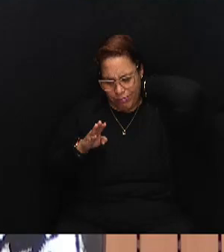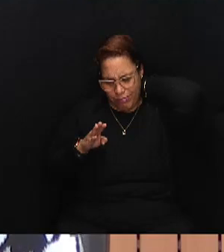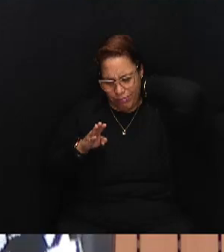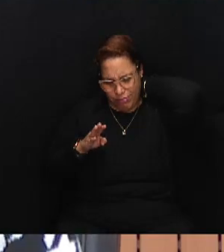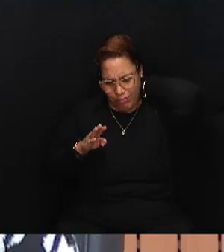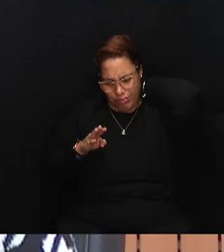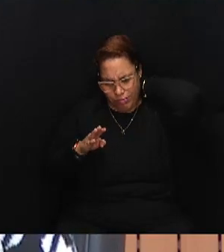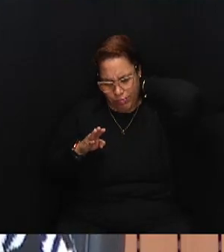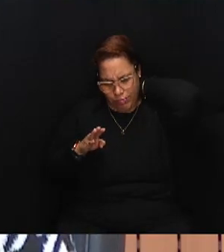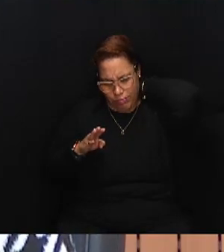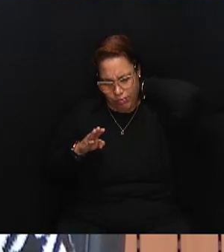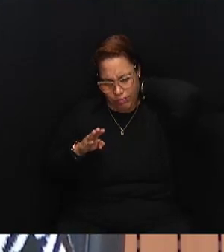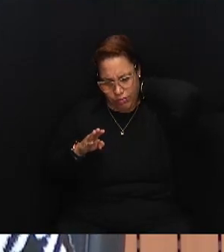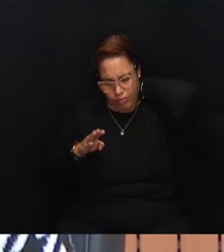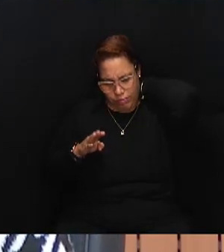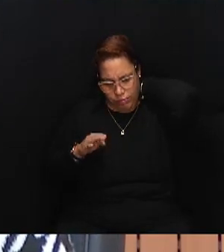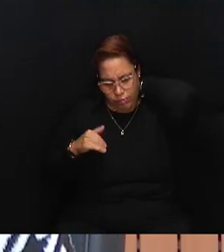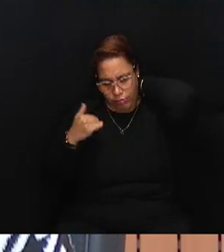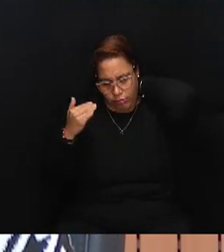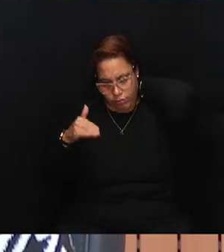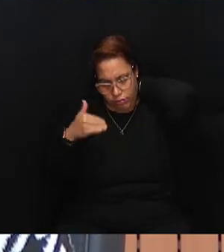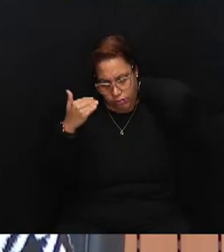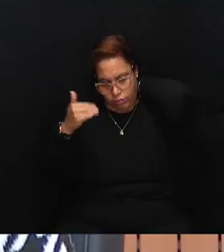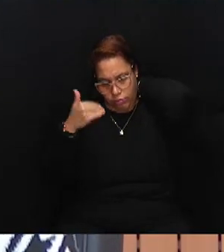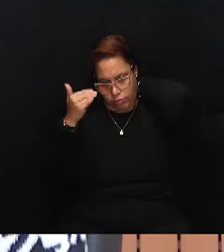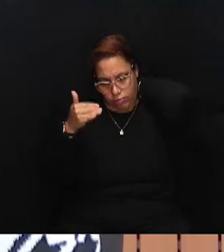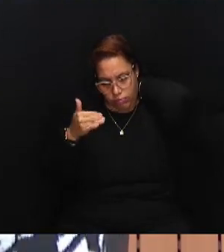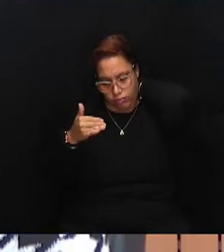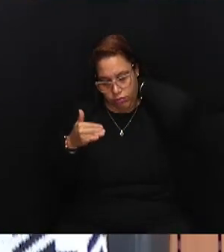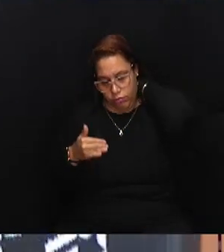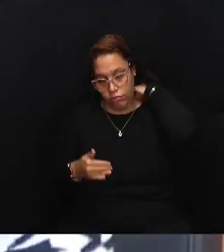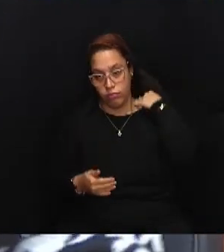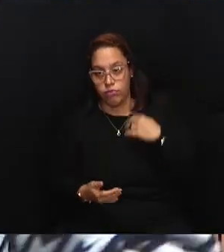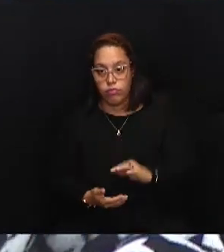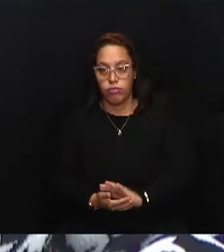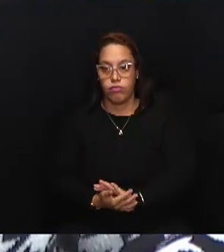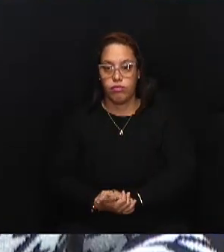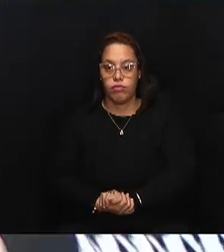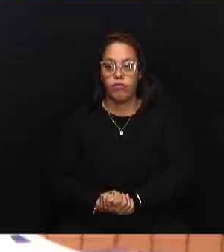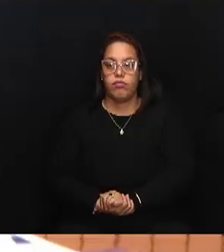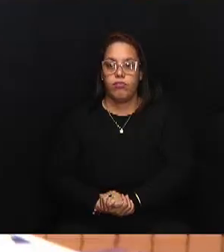o Conselho vem levantando essa bandeira.